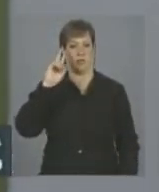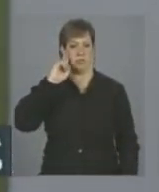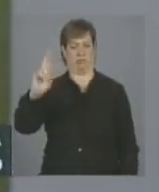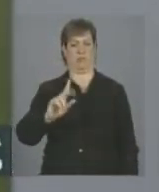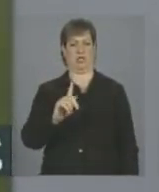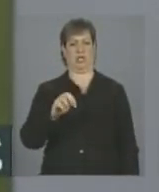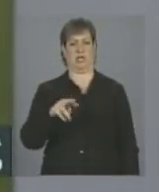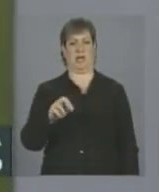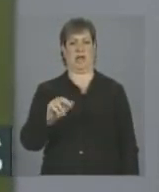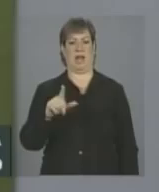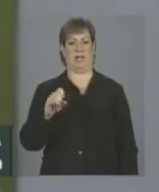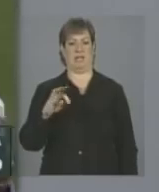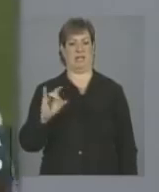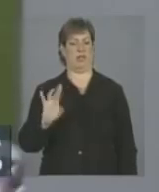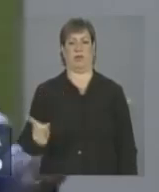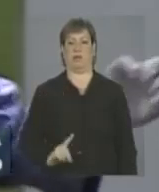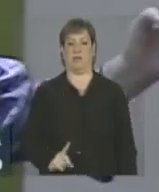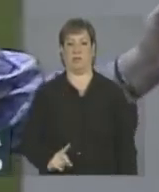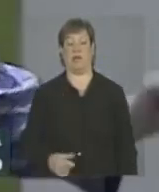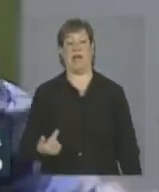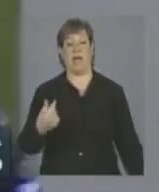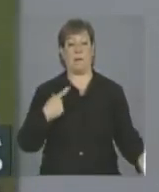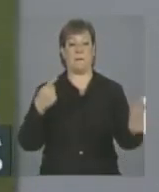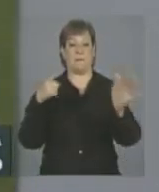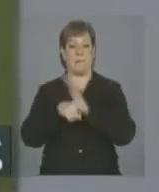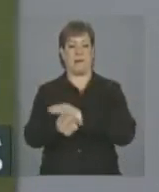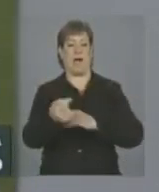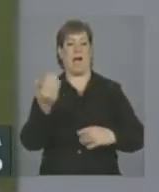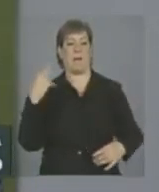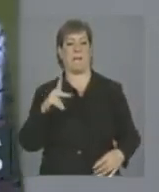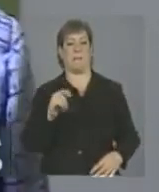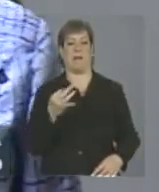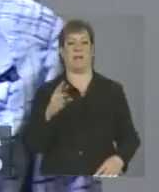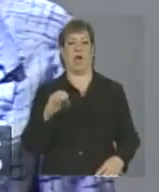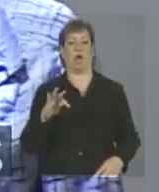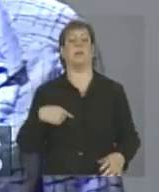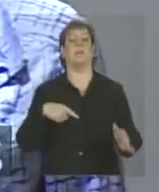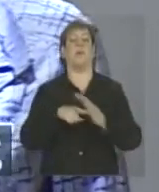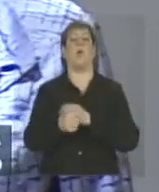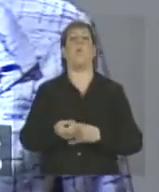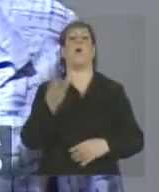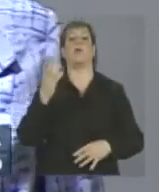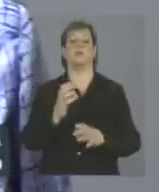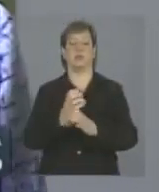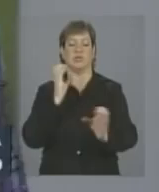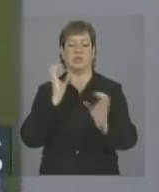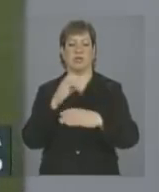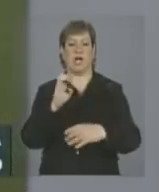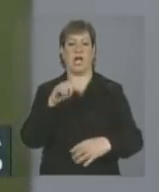não. Eu perguntei há pouco para o Patriota. Patriota, quantos engenheiros?